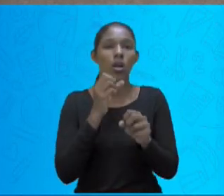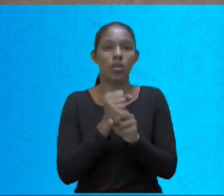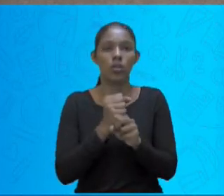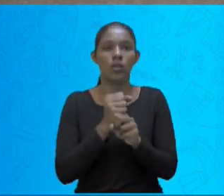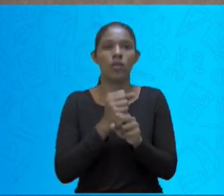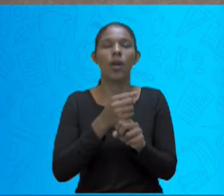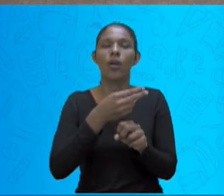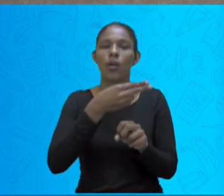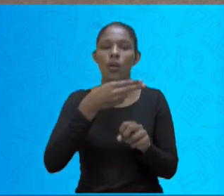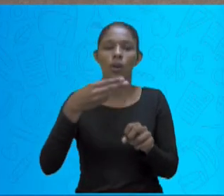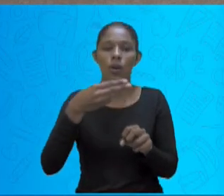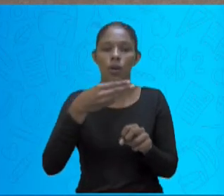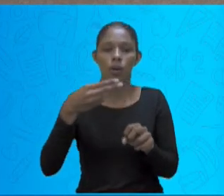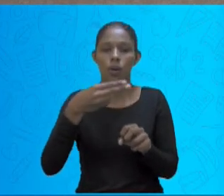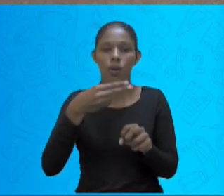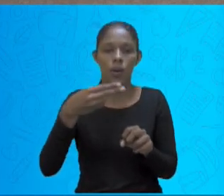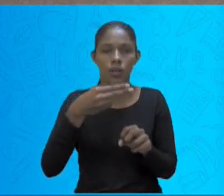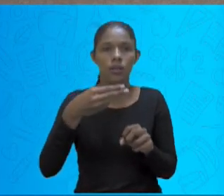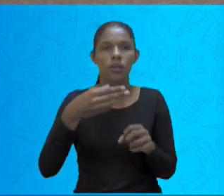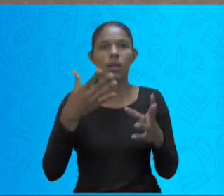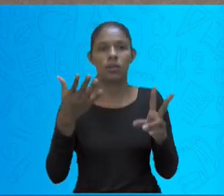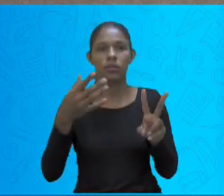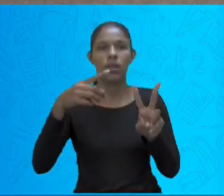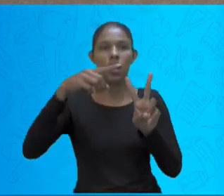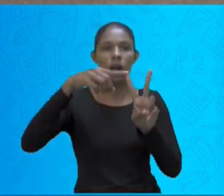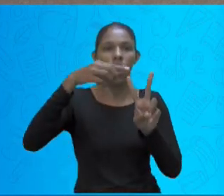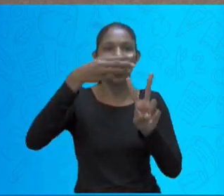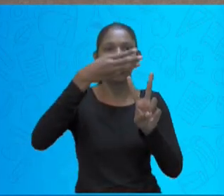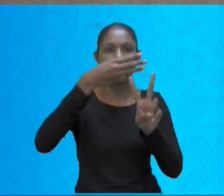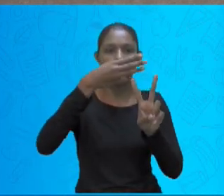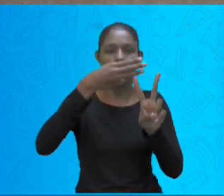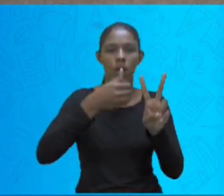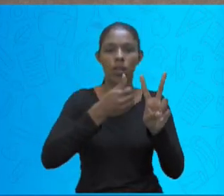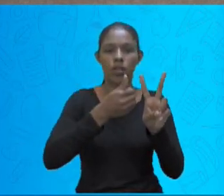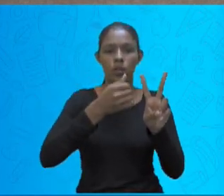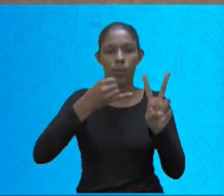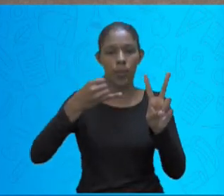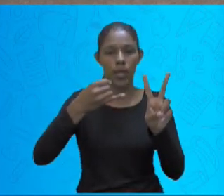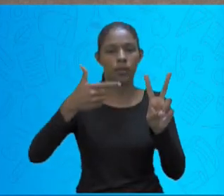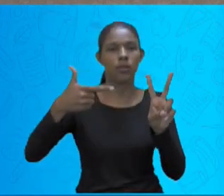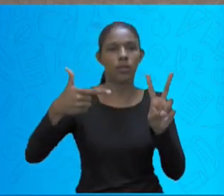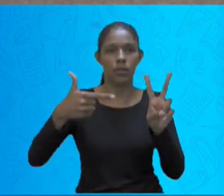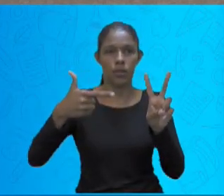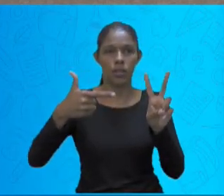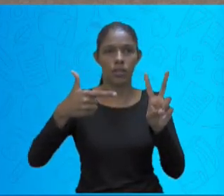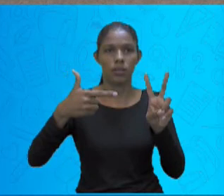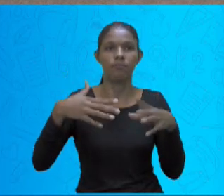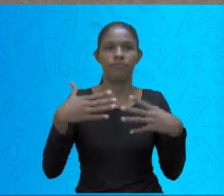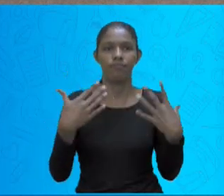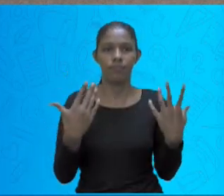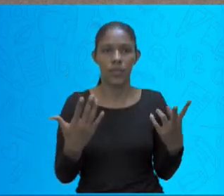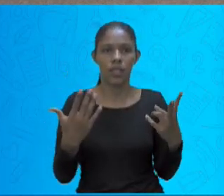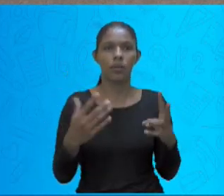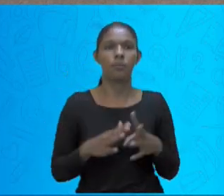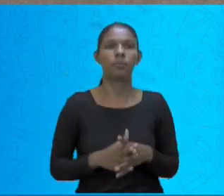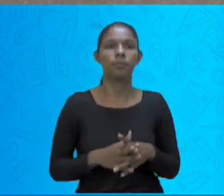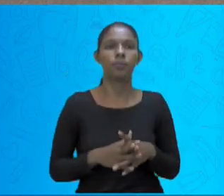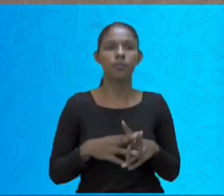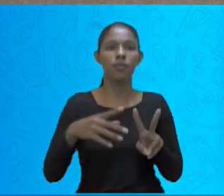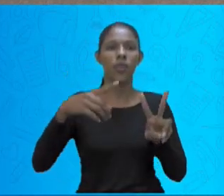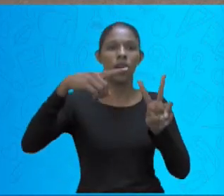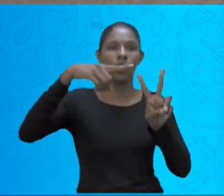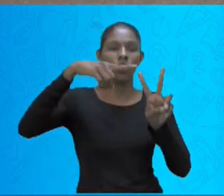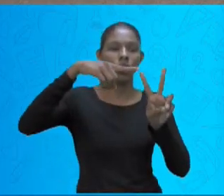de 1 menos 2. 1 elevado ao cubo aqui, ó, ela já resolveu de imediato. Então, eu tenho